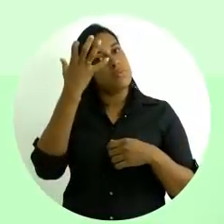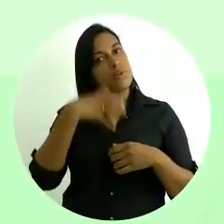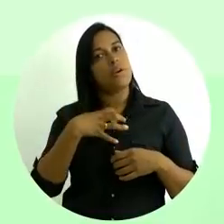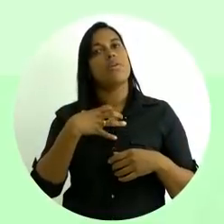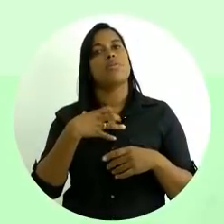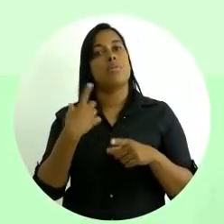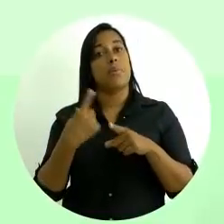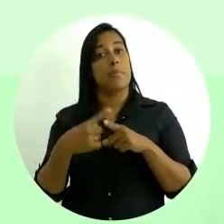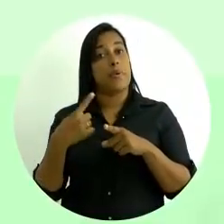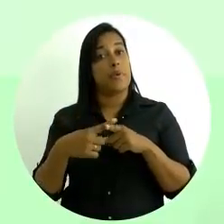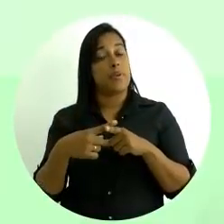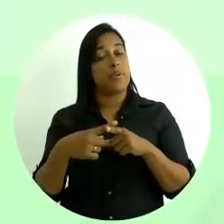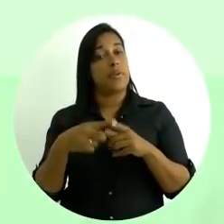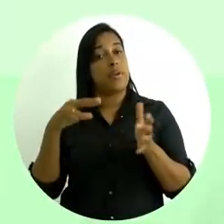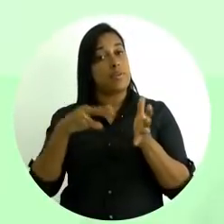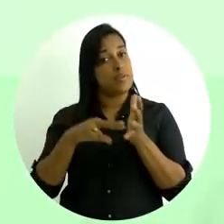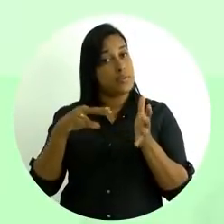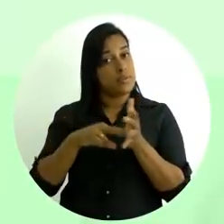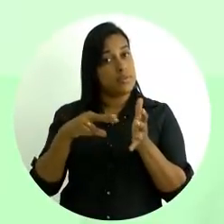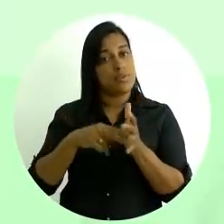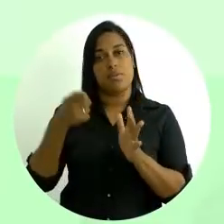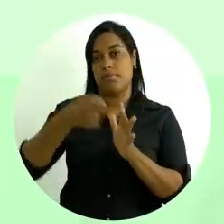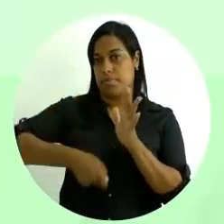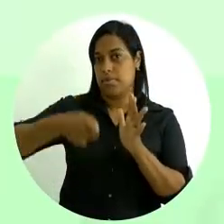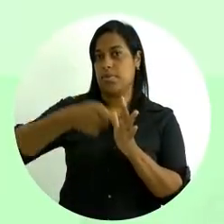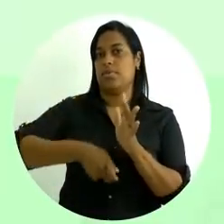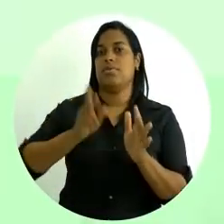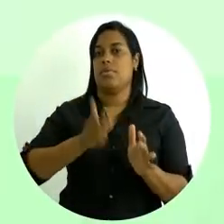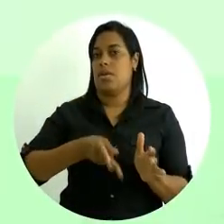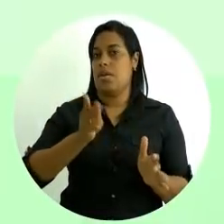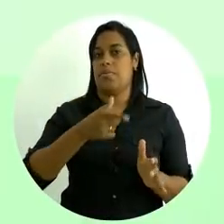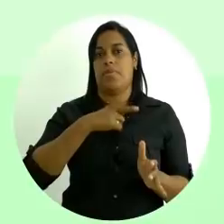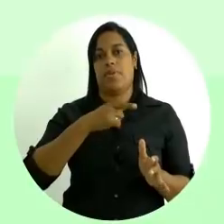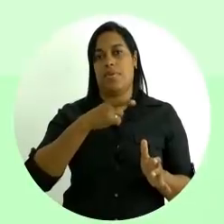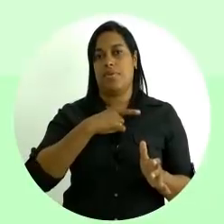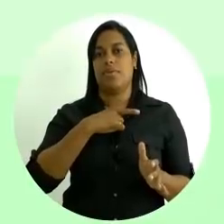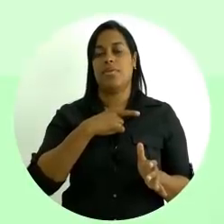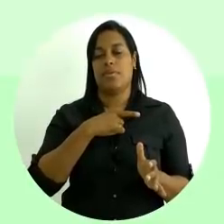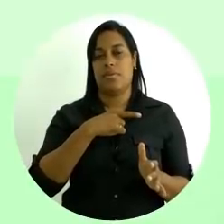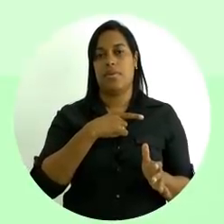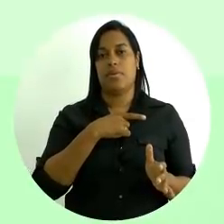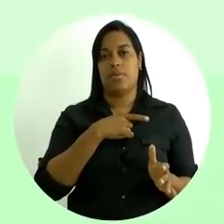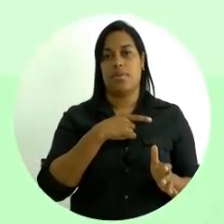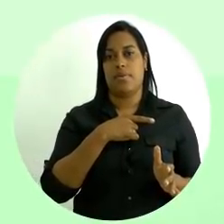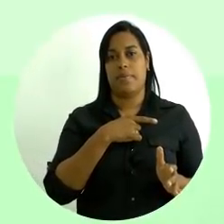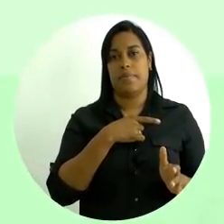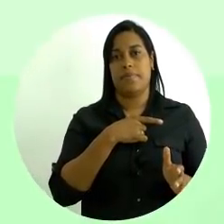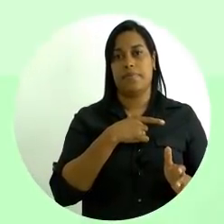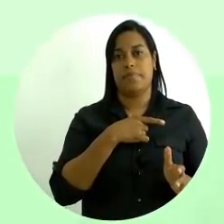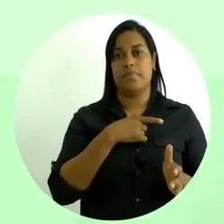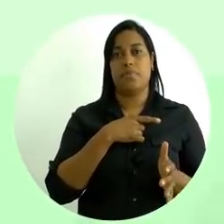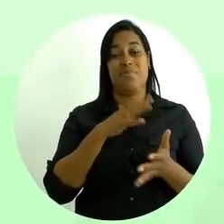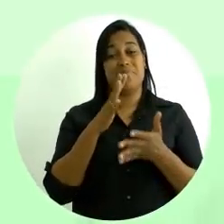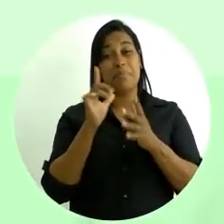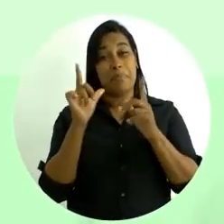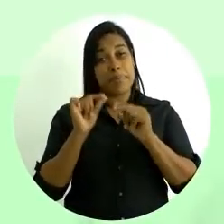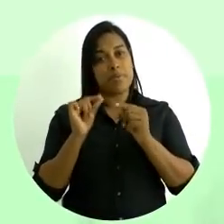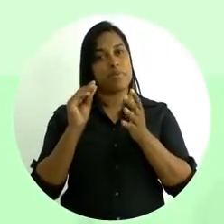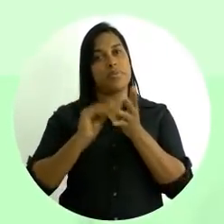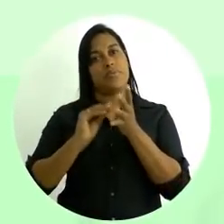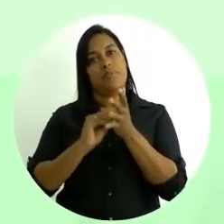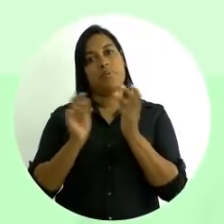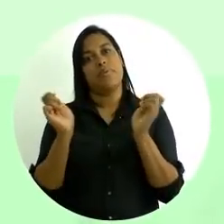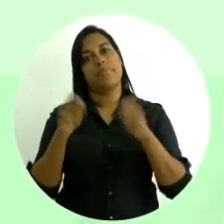isso muito a sério, porque a regência cobra que ele tenha o mínimo de